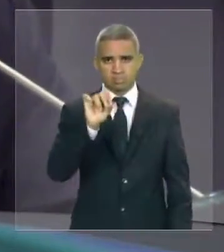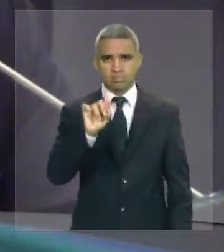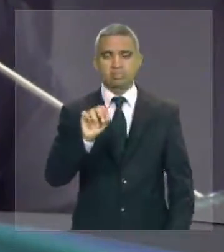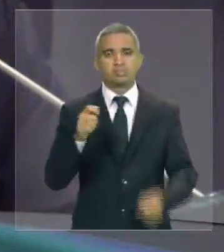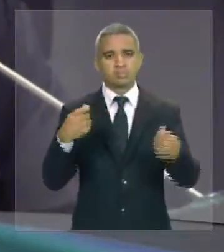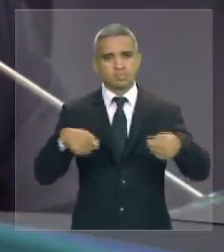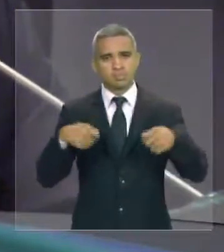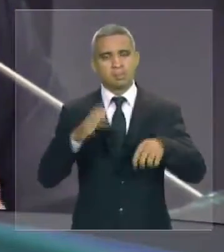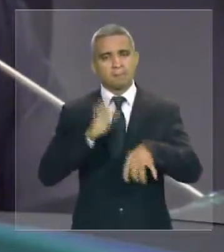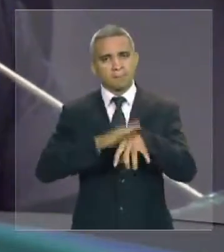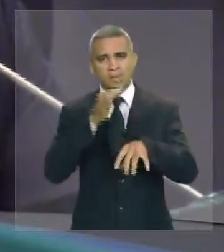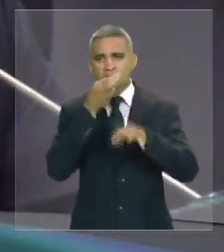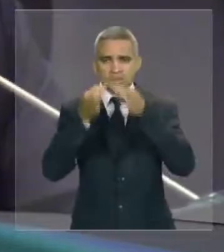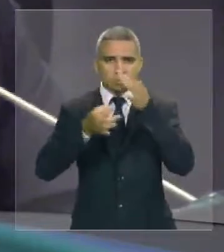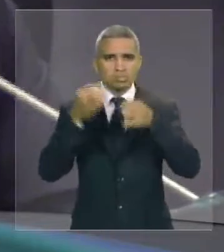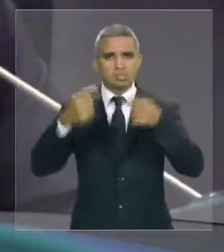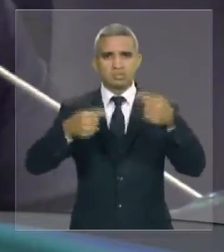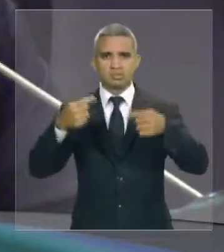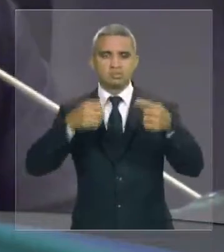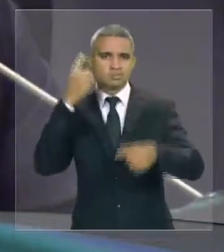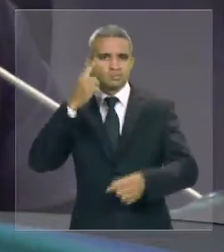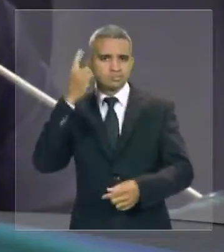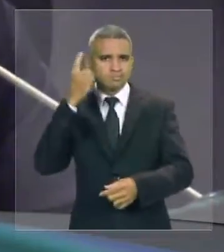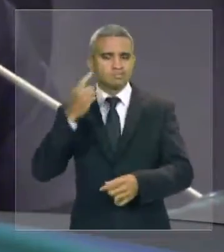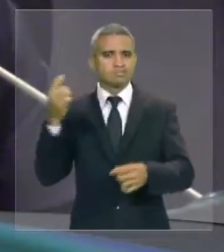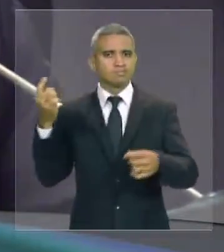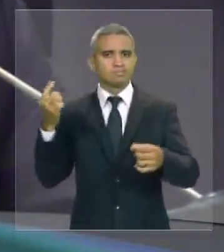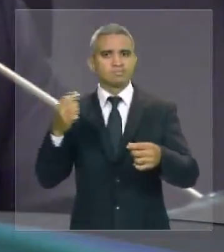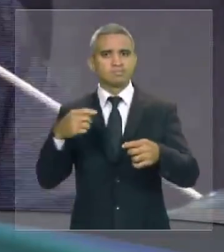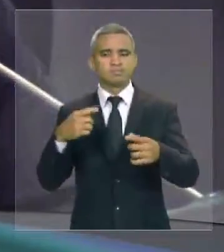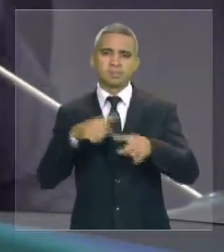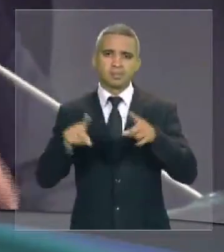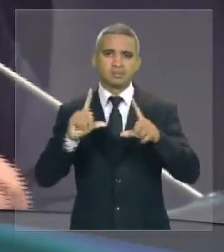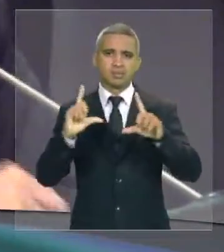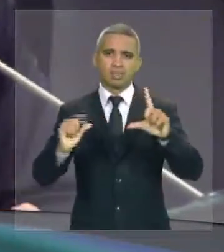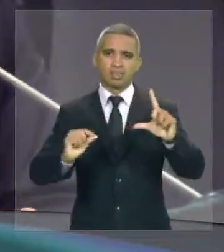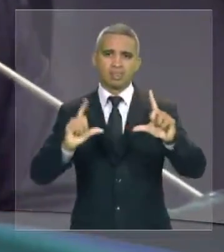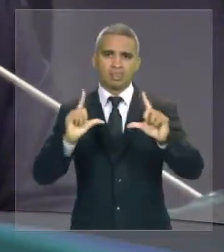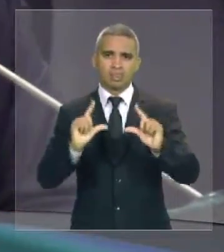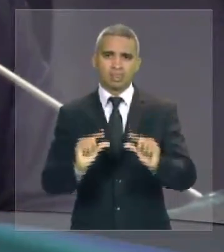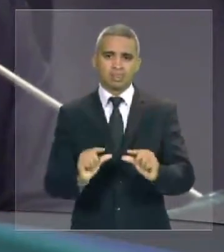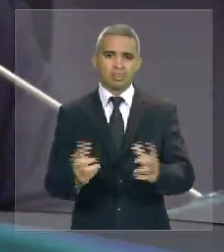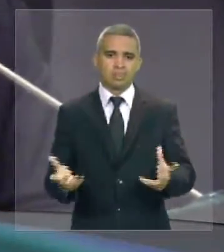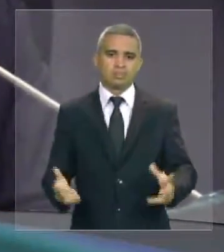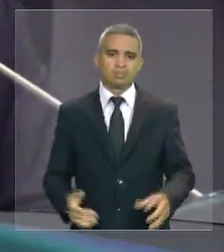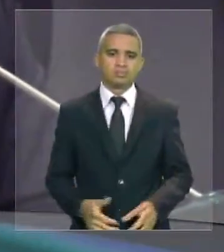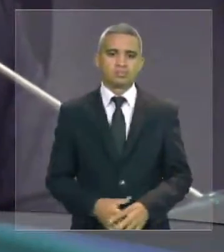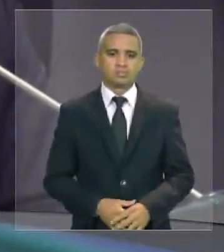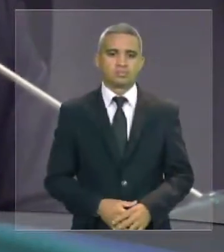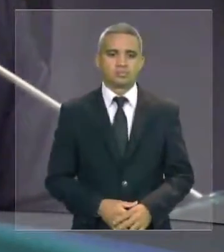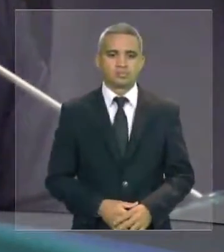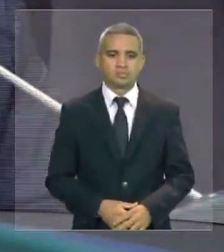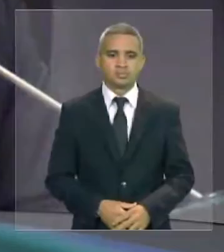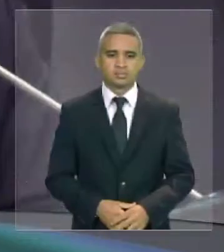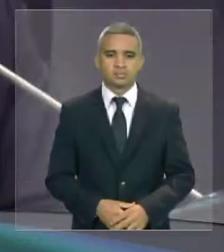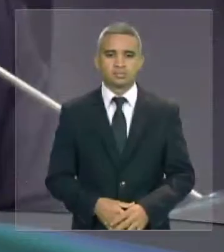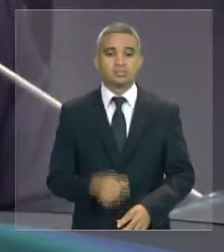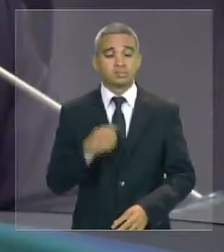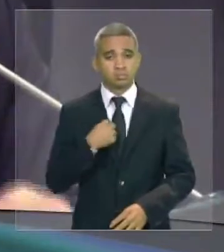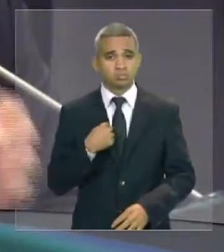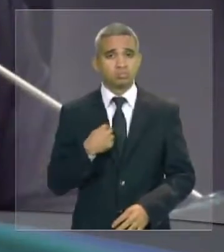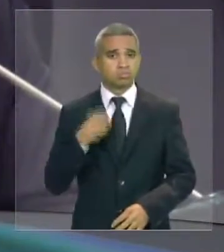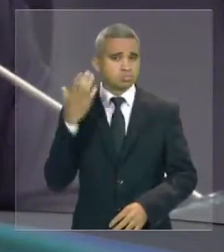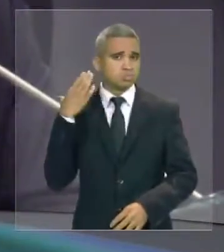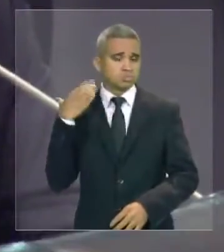plenário para participar dessa discussão. Queria dizer que eu fui vereador por 2 mandatos e nem sempre acompanhei o prefeito. Eu votei